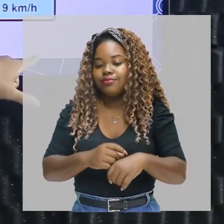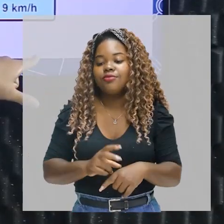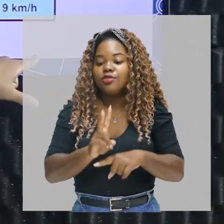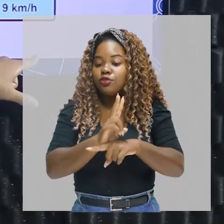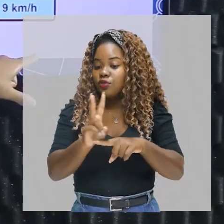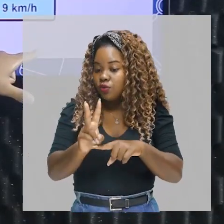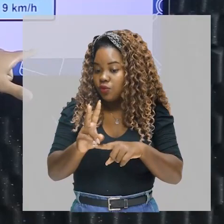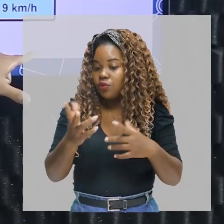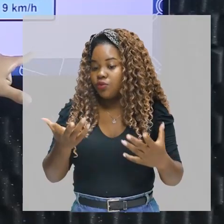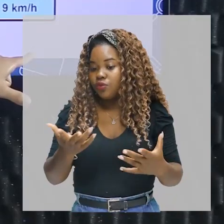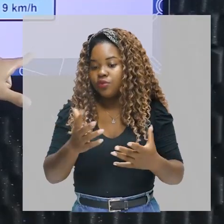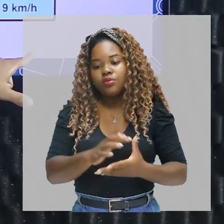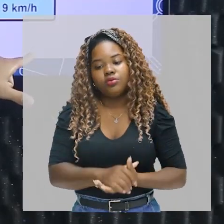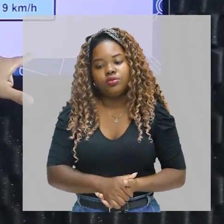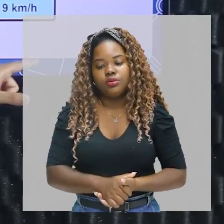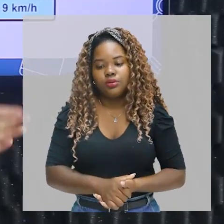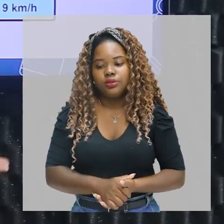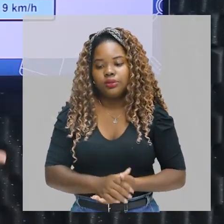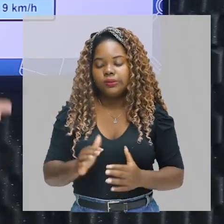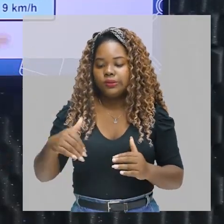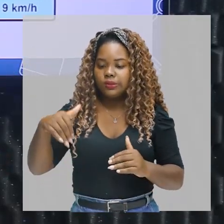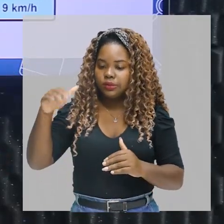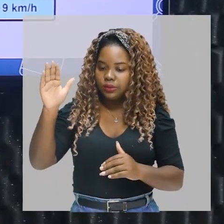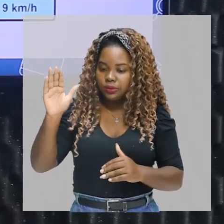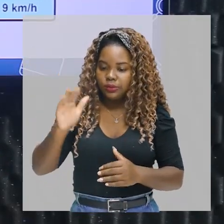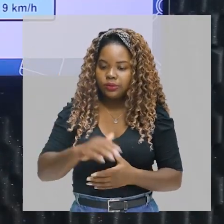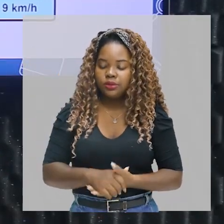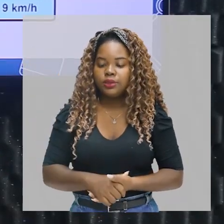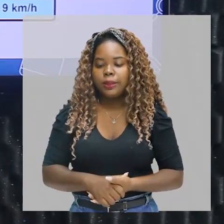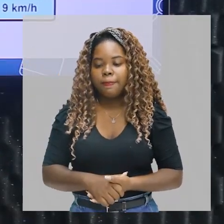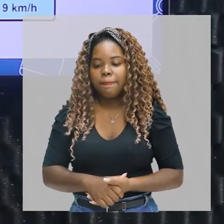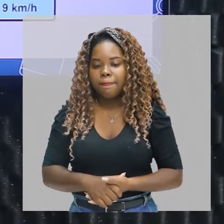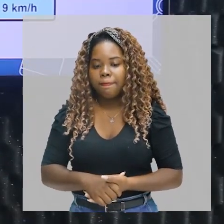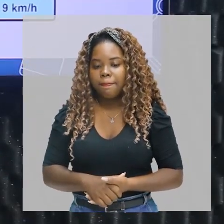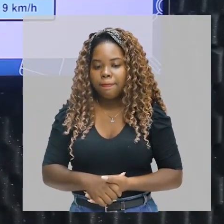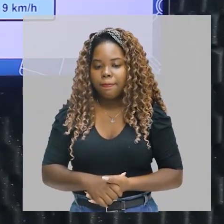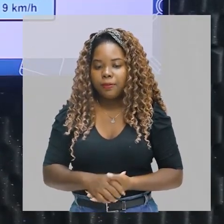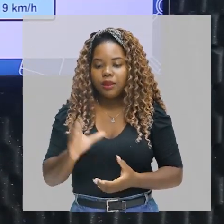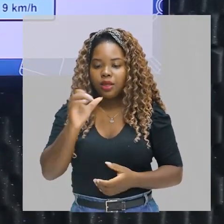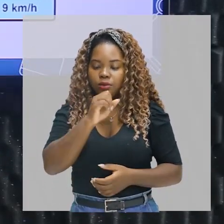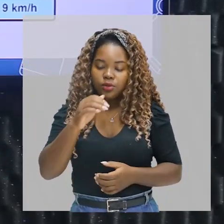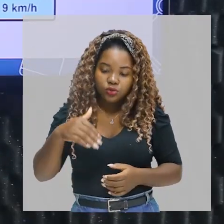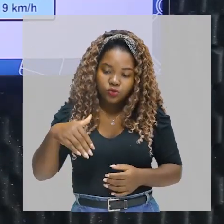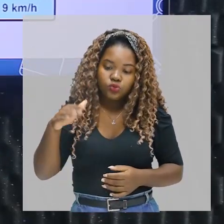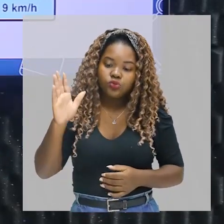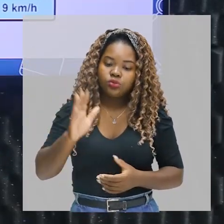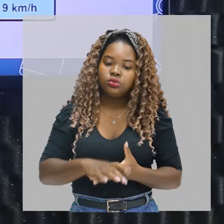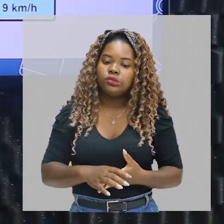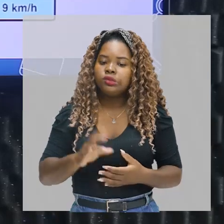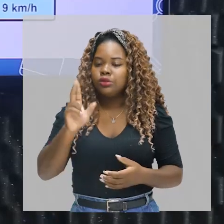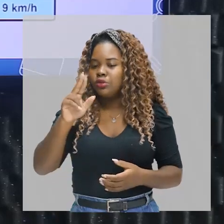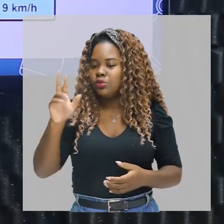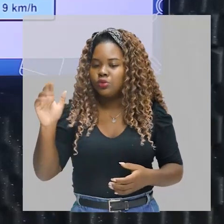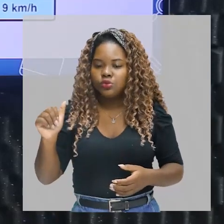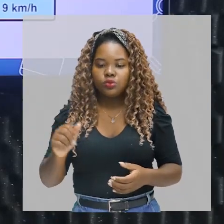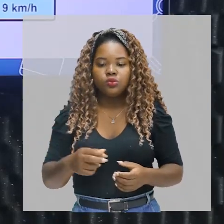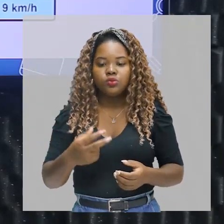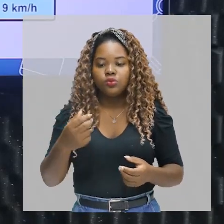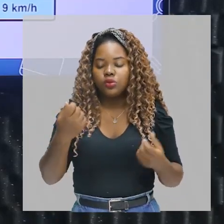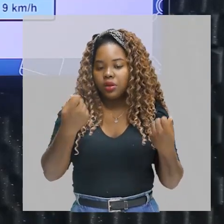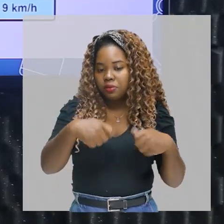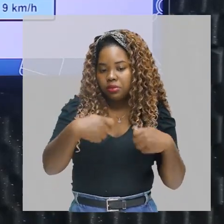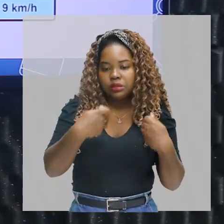a intensidade, baixei e eu fiz o quê? Subi o volume. Conseguiram compreender? Então, nunca vou mexer com o